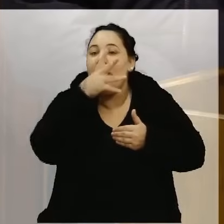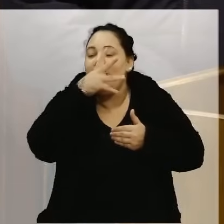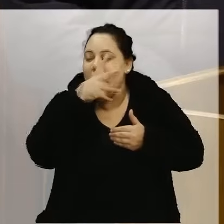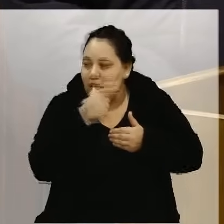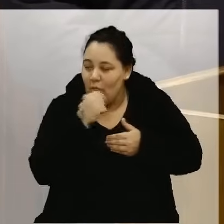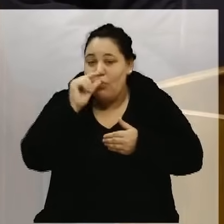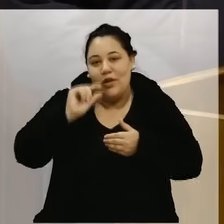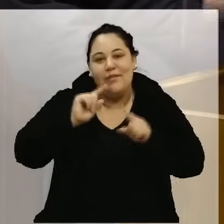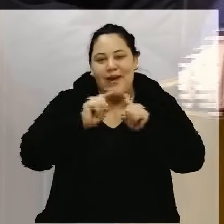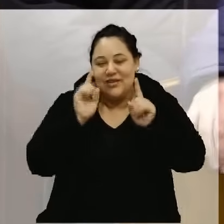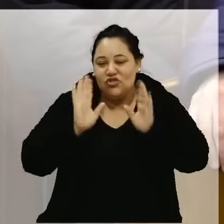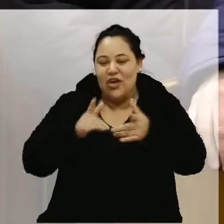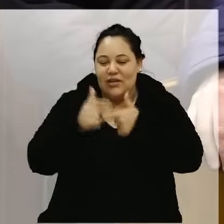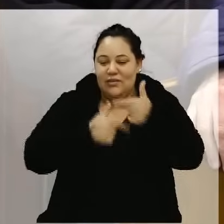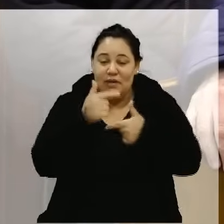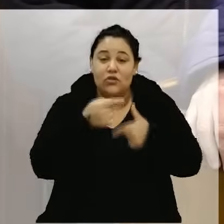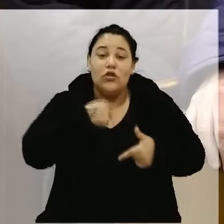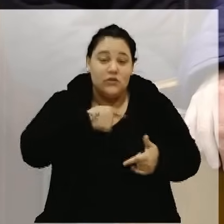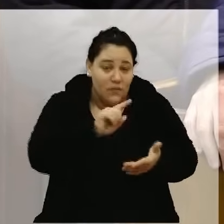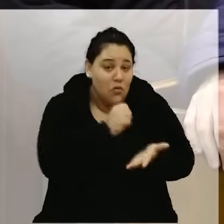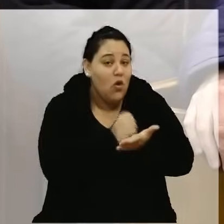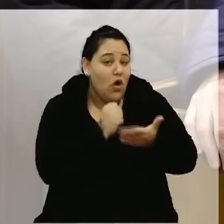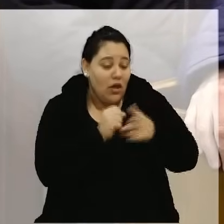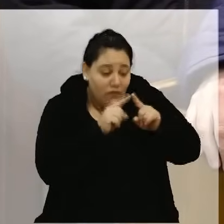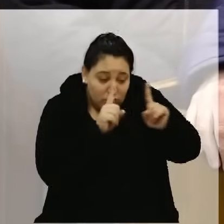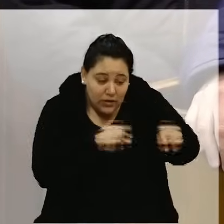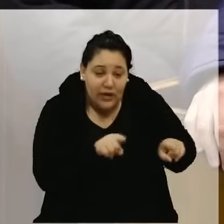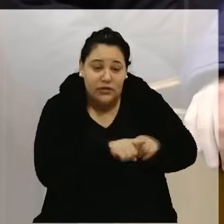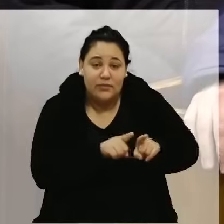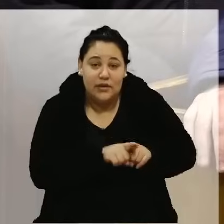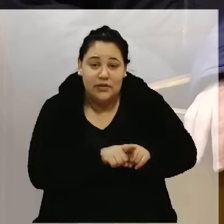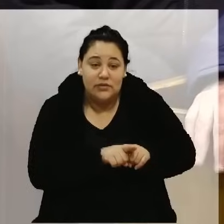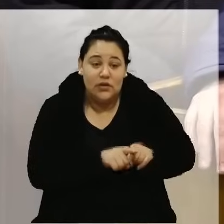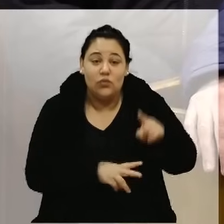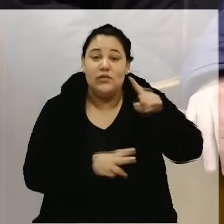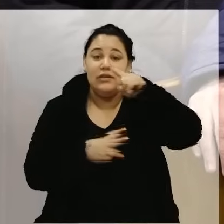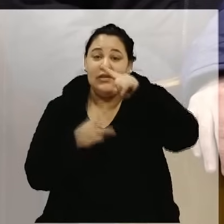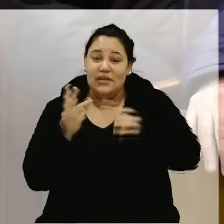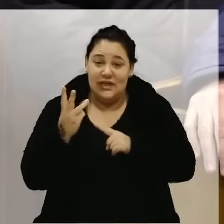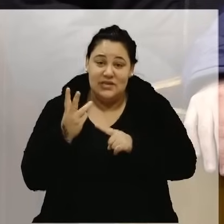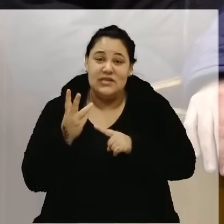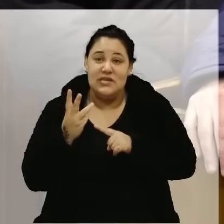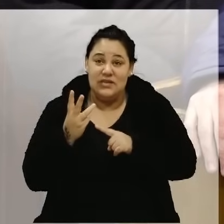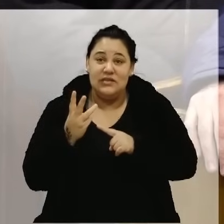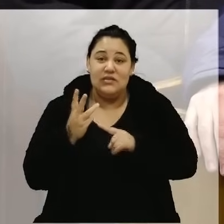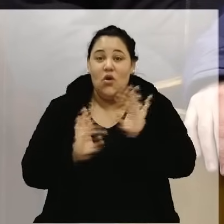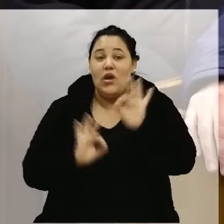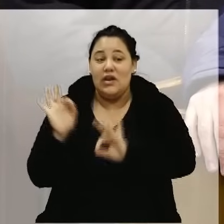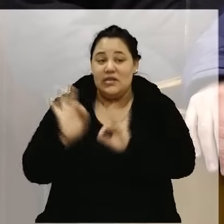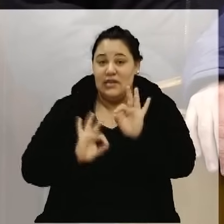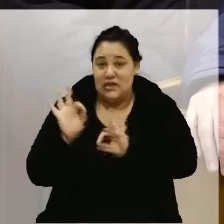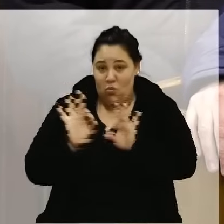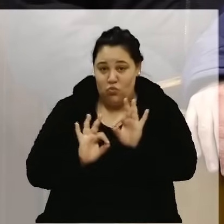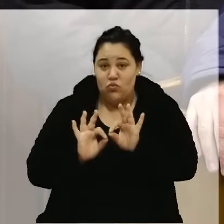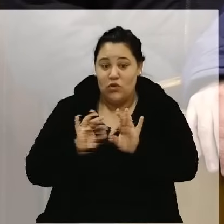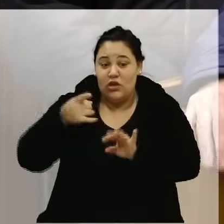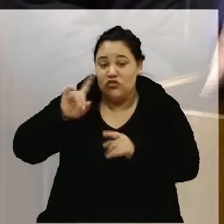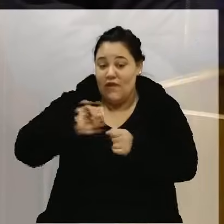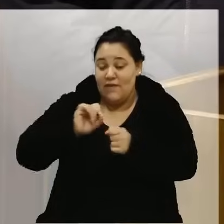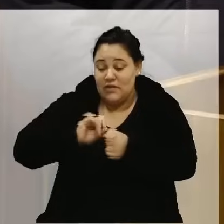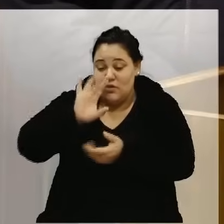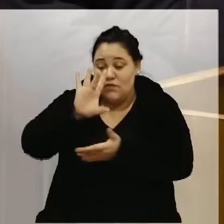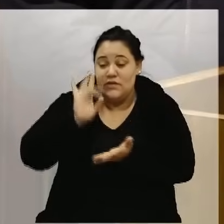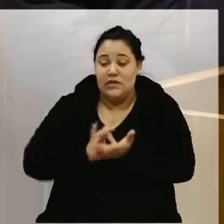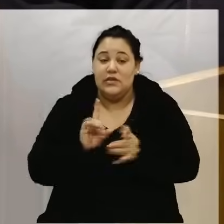elaborando e nós iremos contratar. Tá? Então são os três planejamentos que nós estaremos